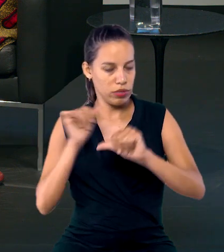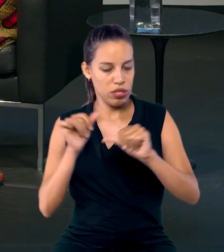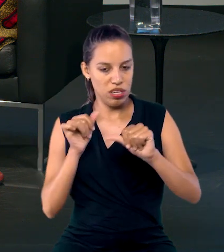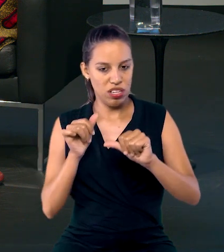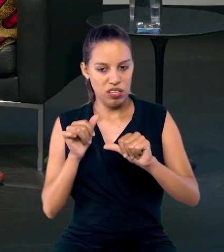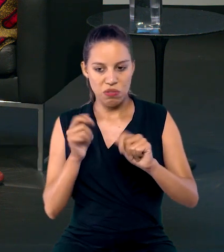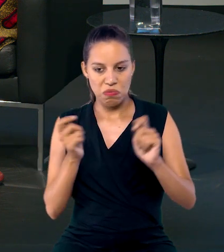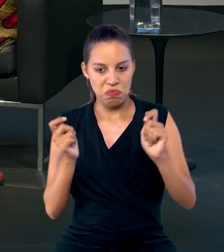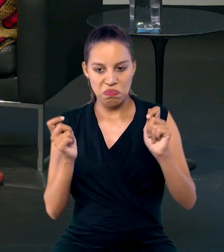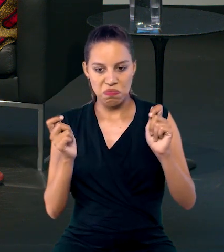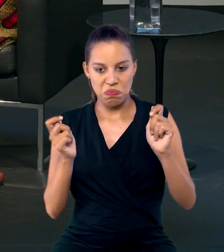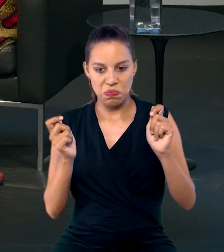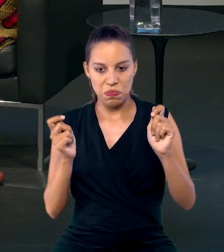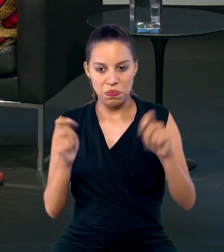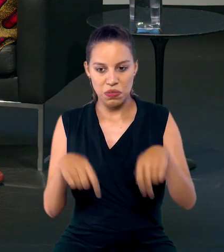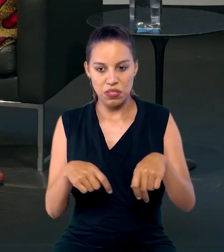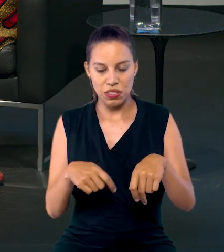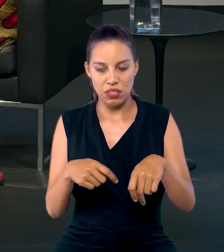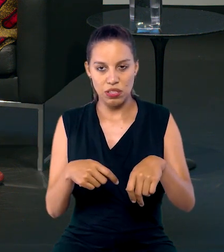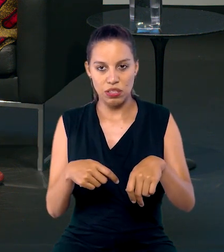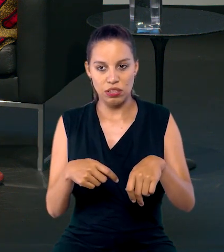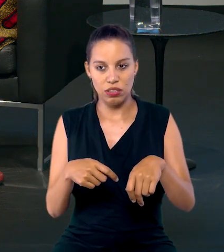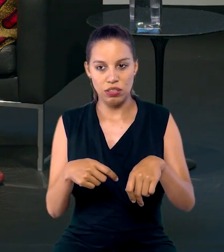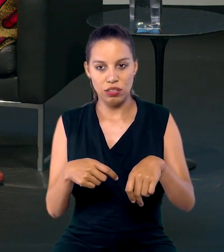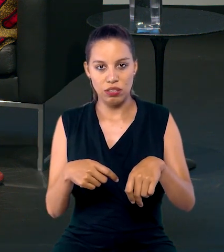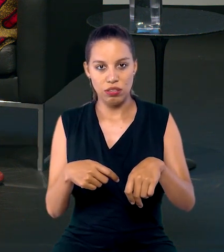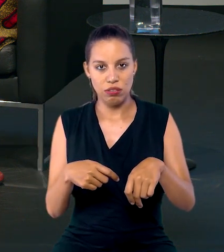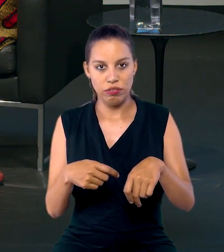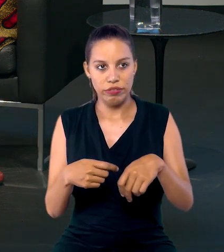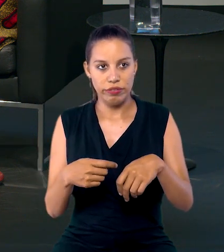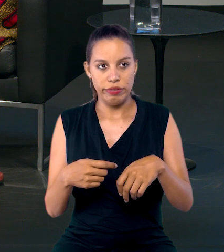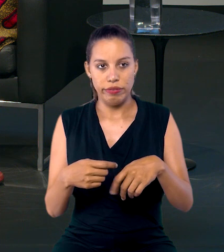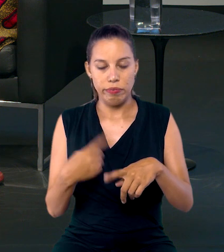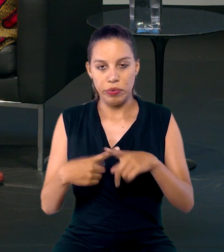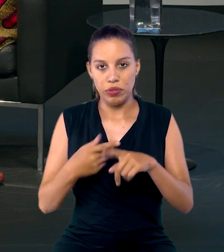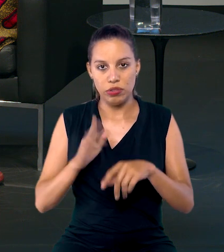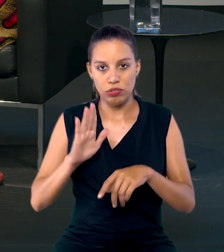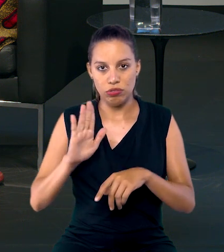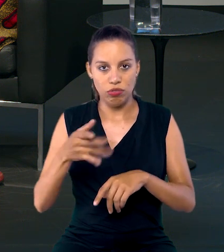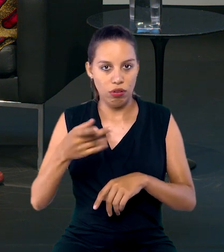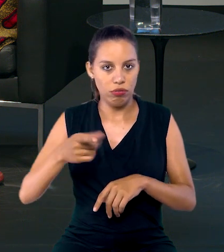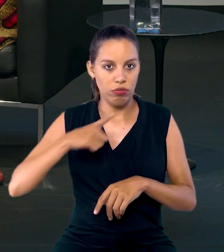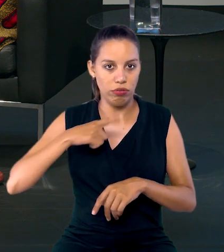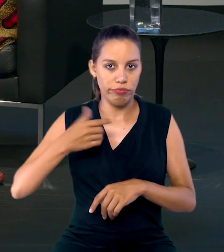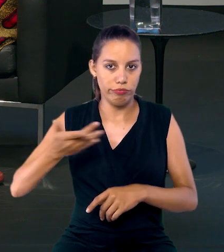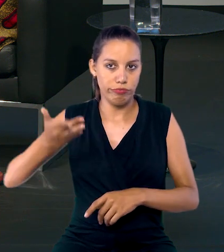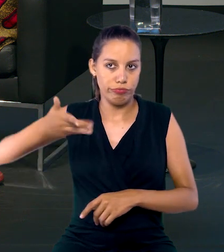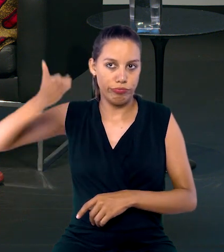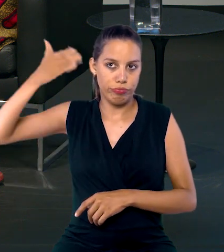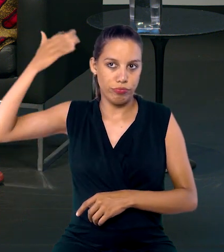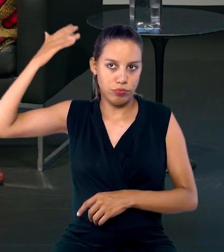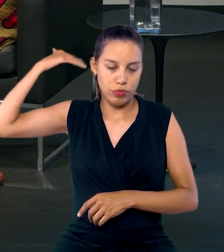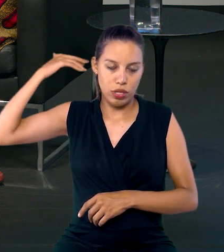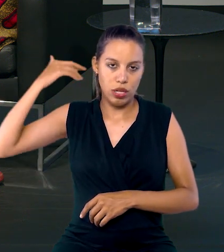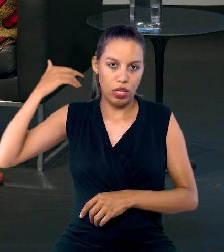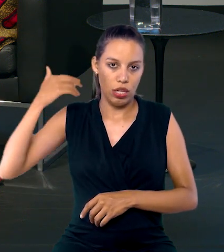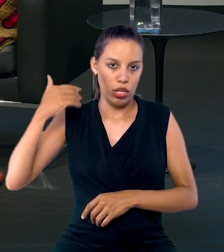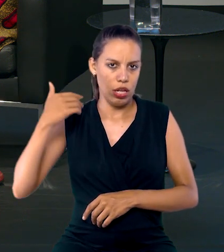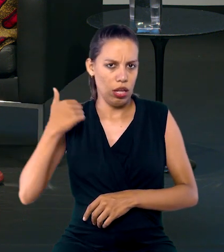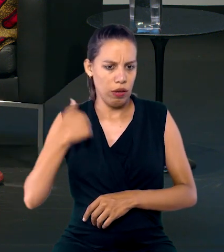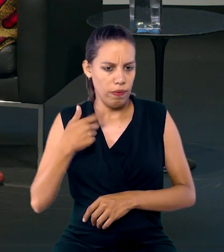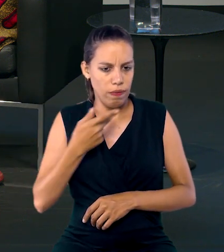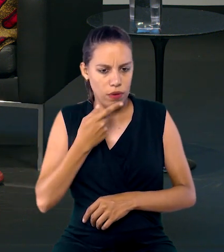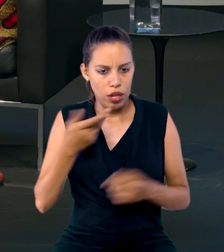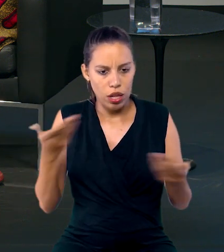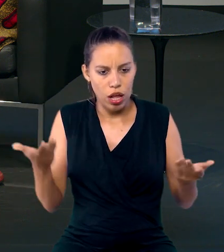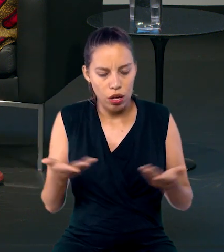forma não dá conta do que a gente está falando, porque mudanças climáticas sempre existiram no planeta, né? A gente está falando de um abuso